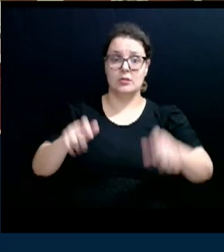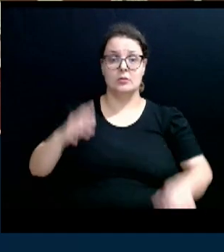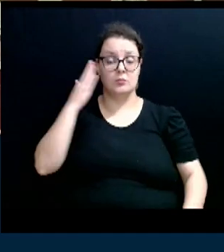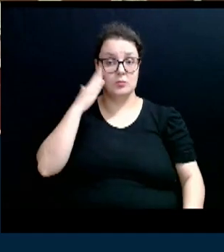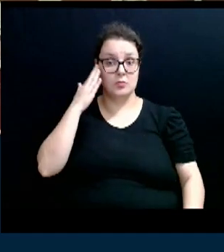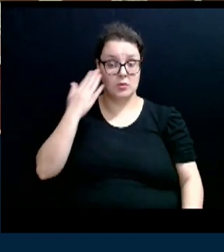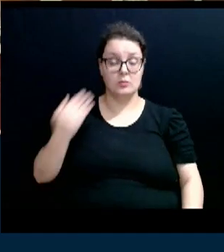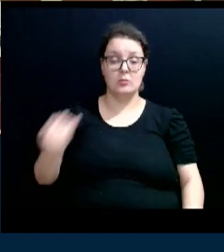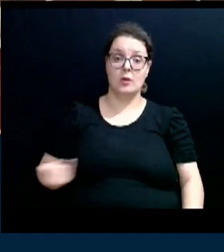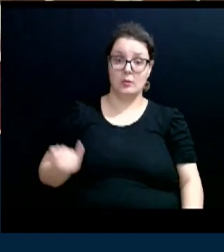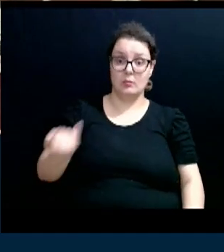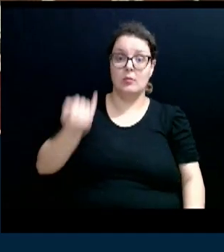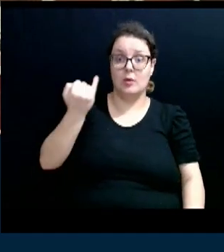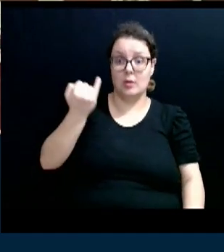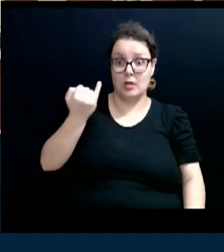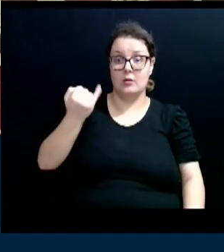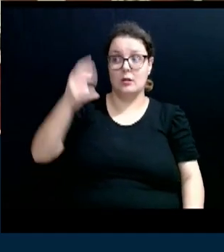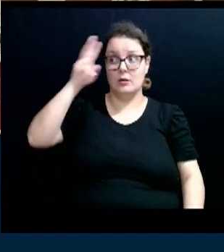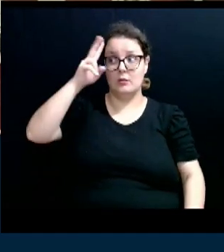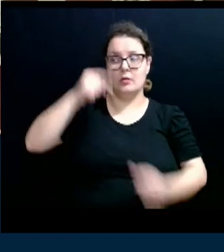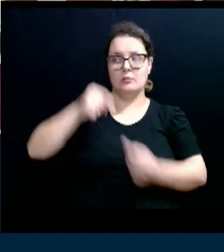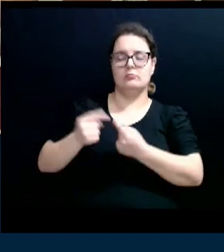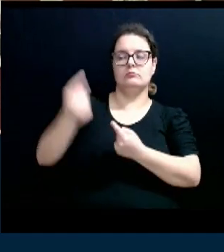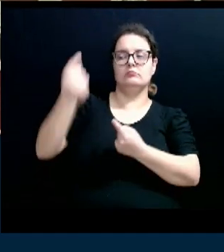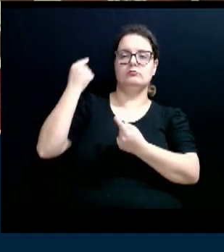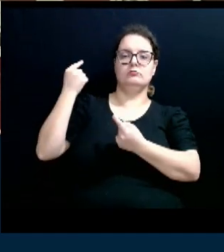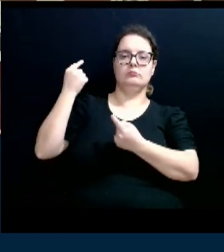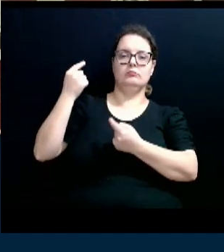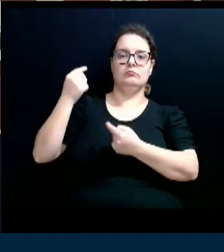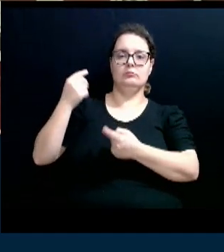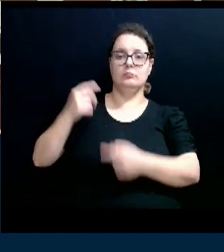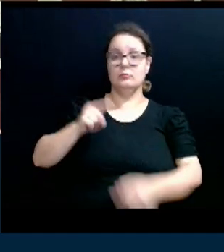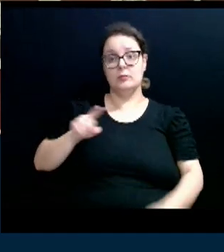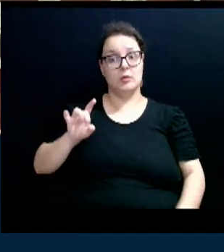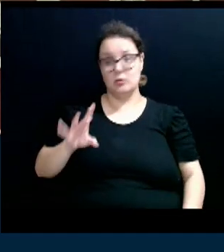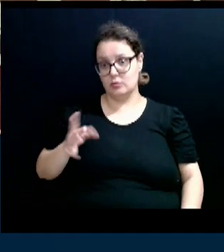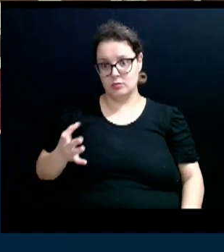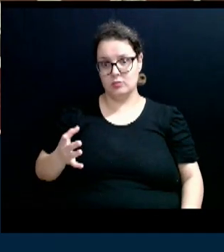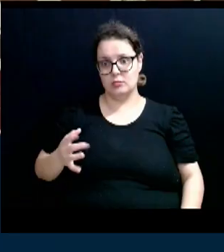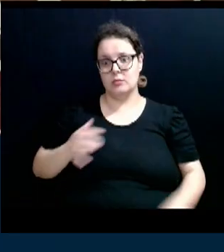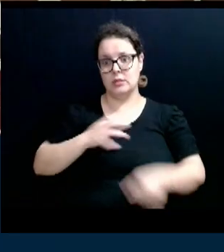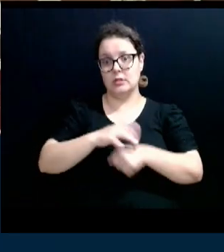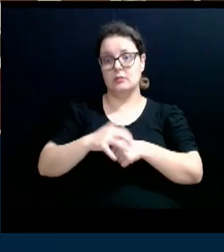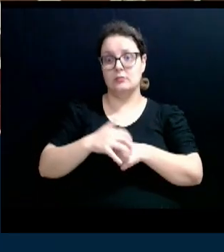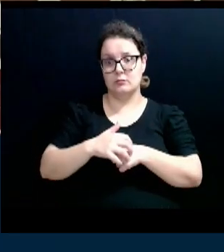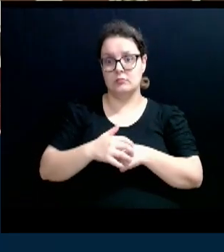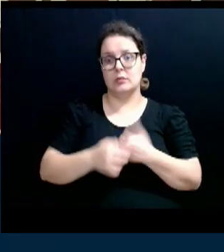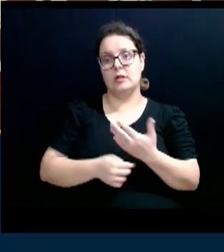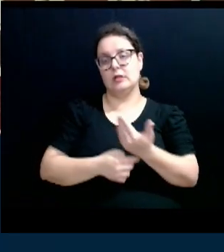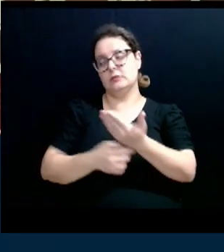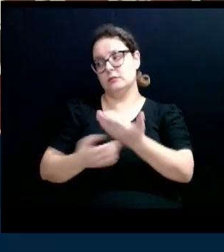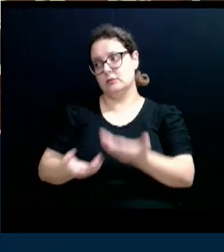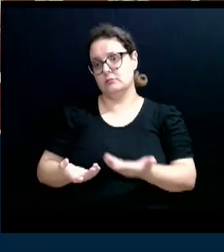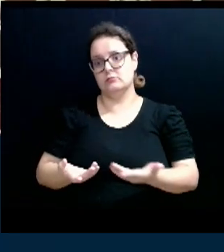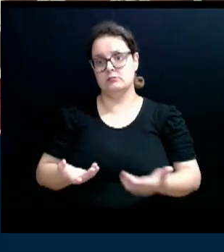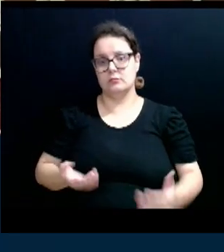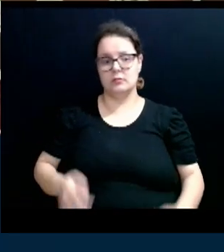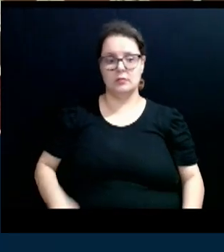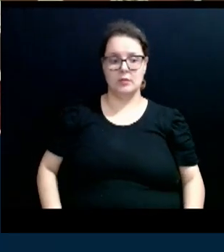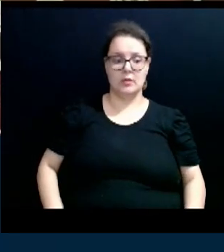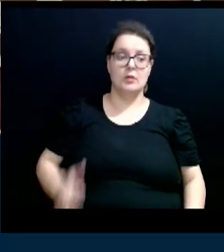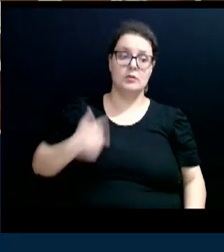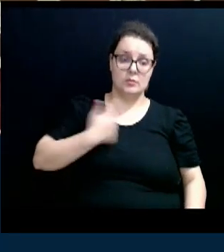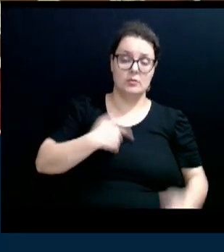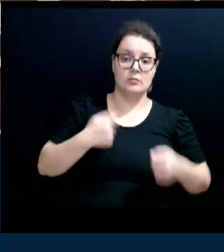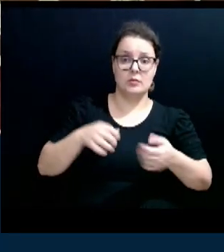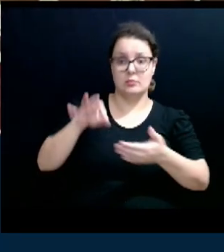importância desse resgate, não só de forma digital, né, na tecnologia. A gente precisa, me corrija até se eu